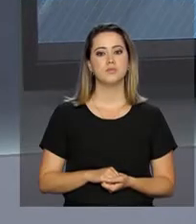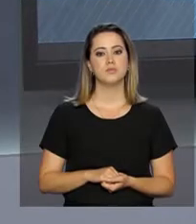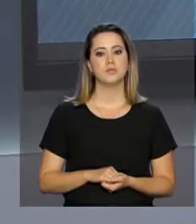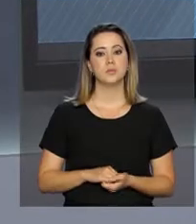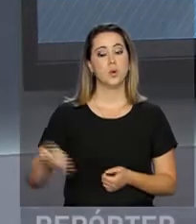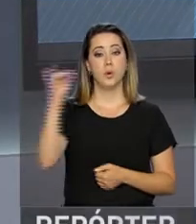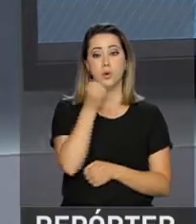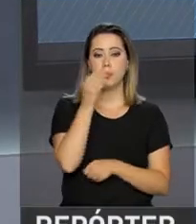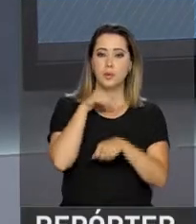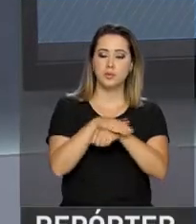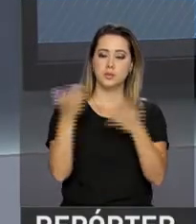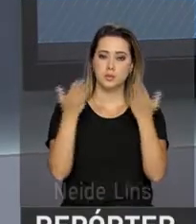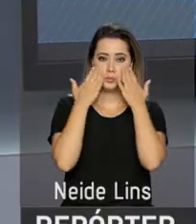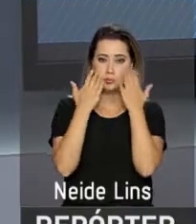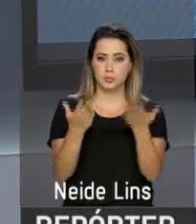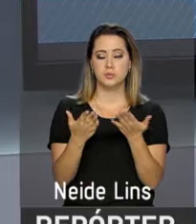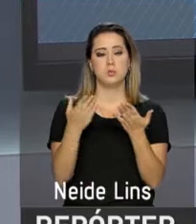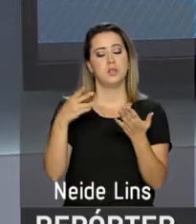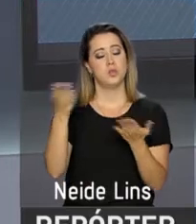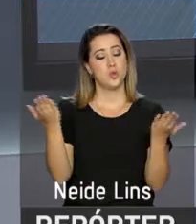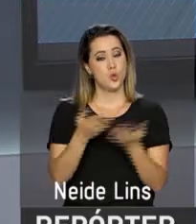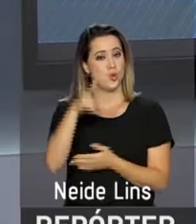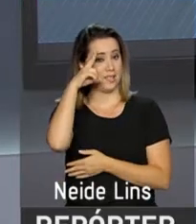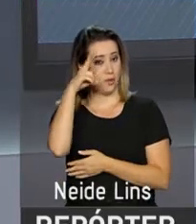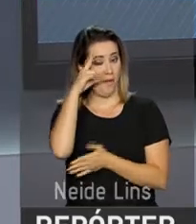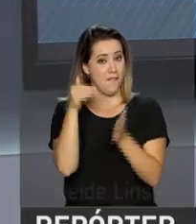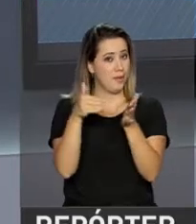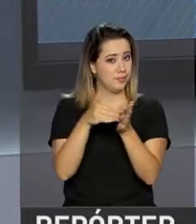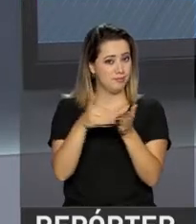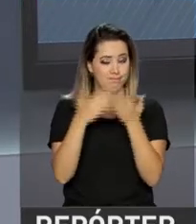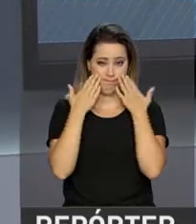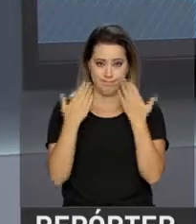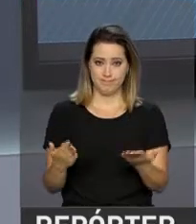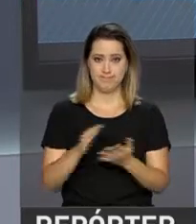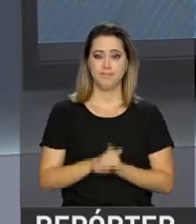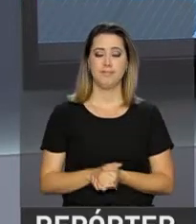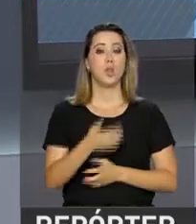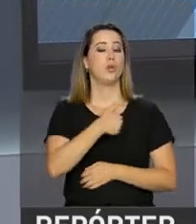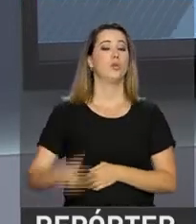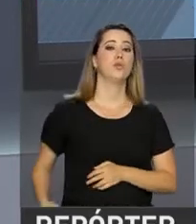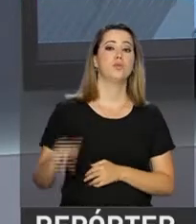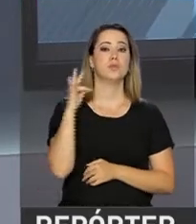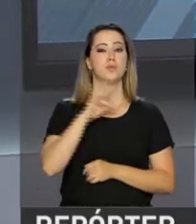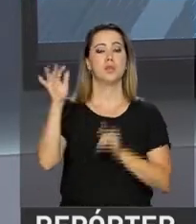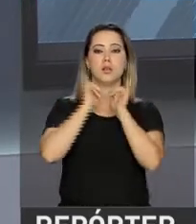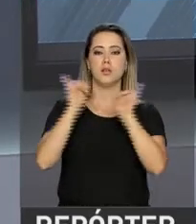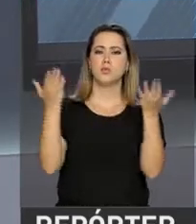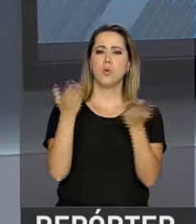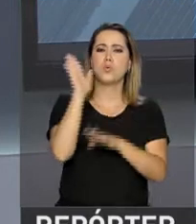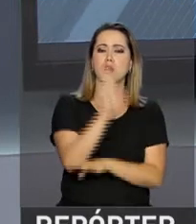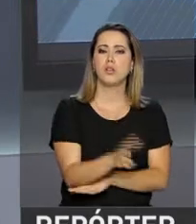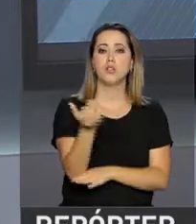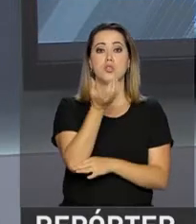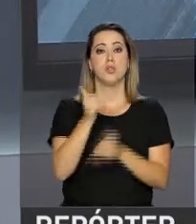Olá, boa noite. No ar, a última edição desta segunda-feira do Repórter NBR. O governo federal anunciou nesta tarde